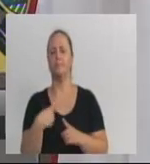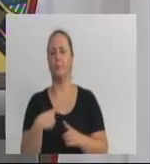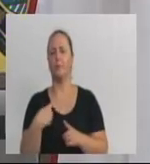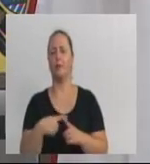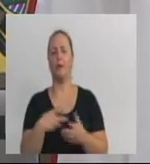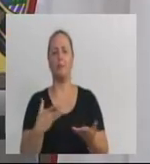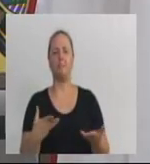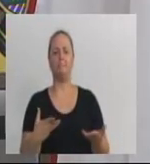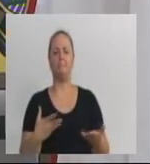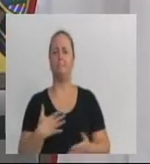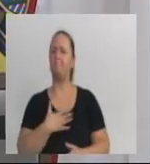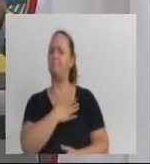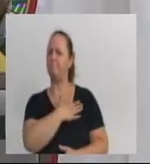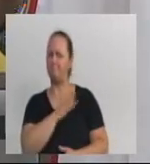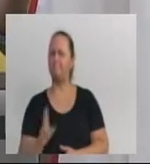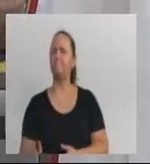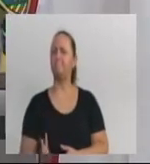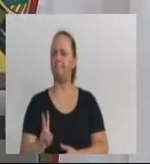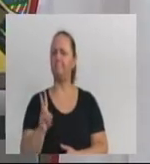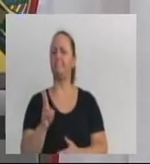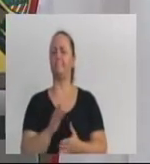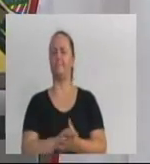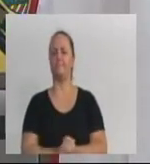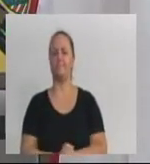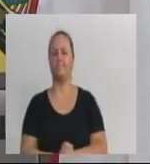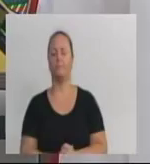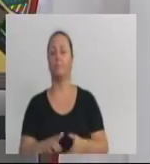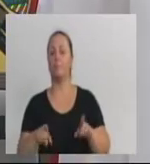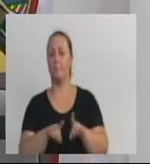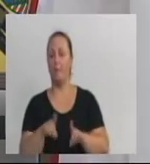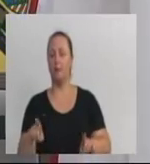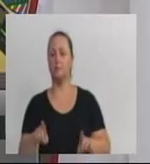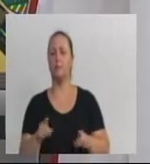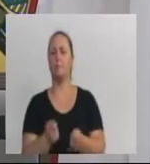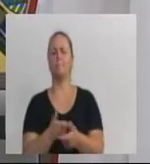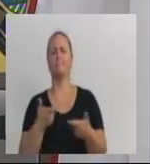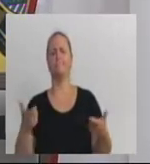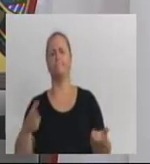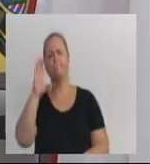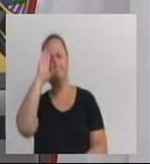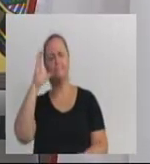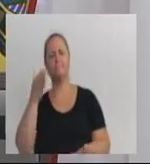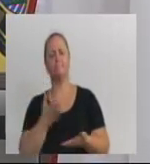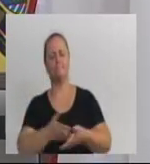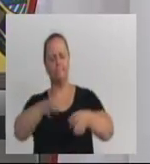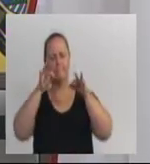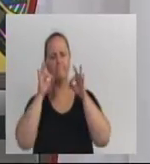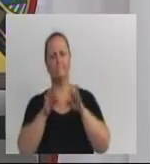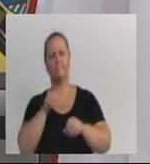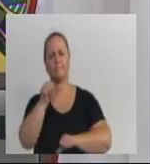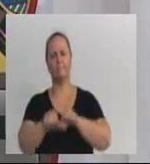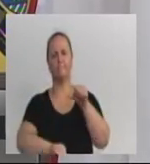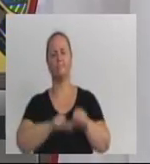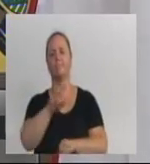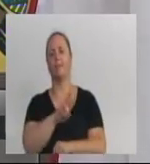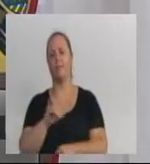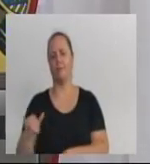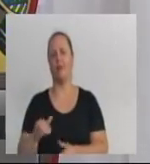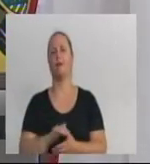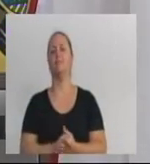meses, vereador Ian Manton. Mas muitos confiam na certeza da transformação e na certeza que o nosso povo